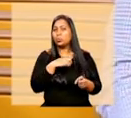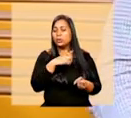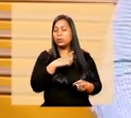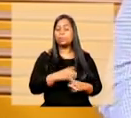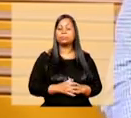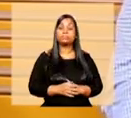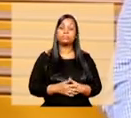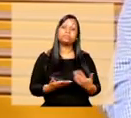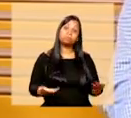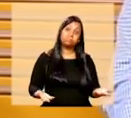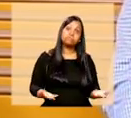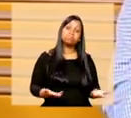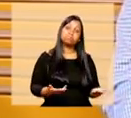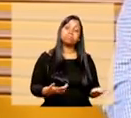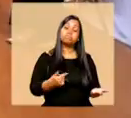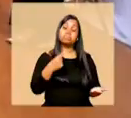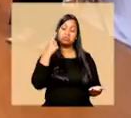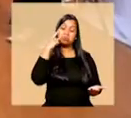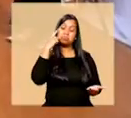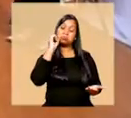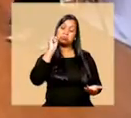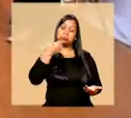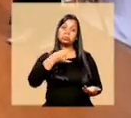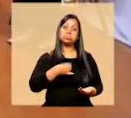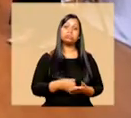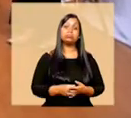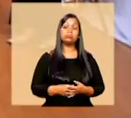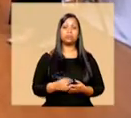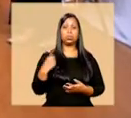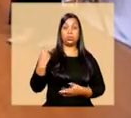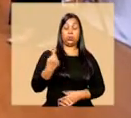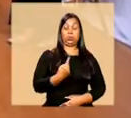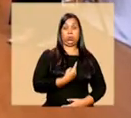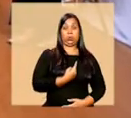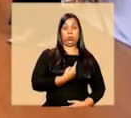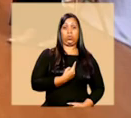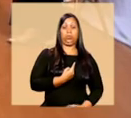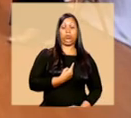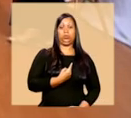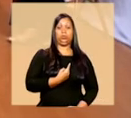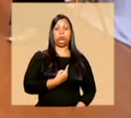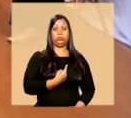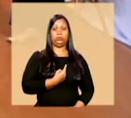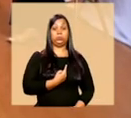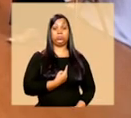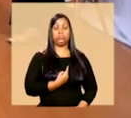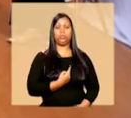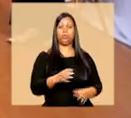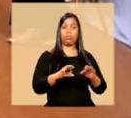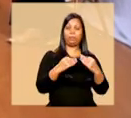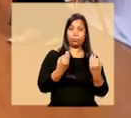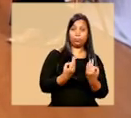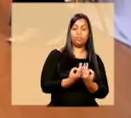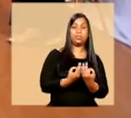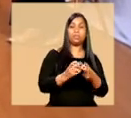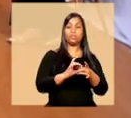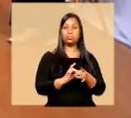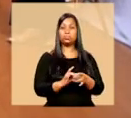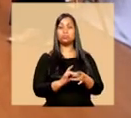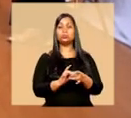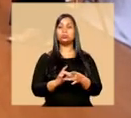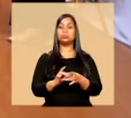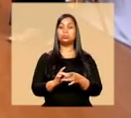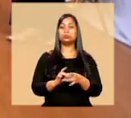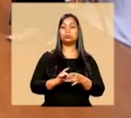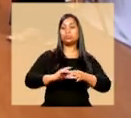tema? Eu acredito que sim, né? Enquanto a gente estamos com as famílias,